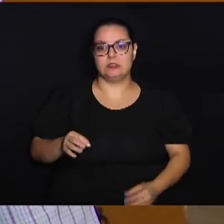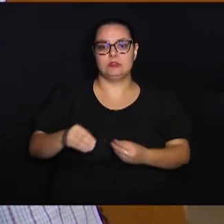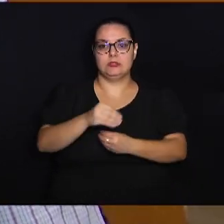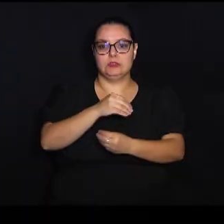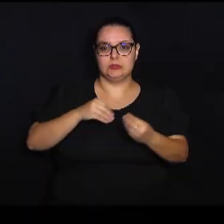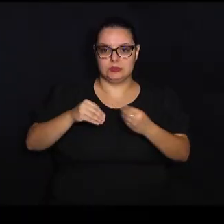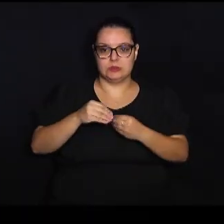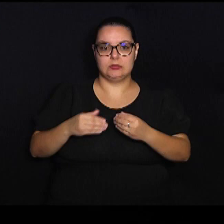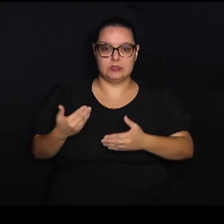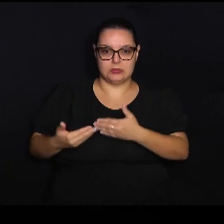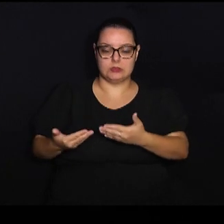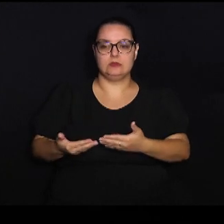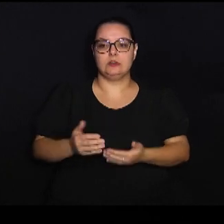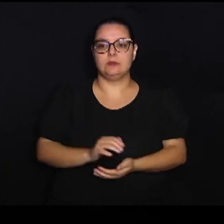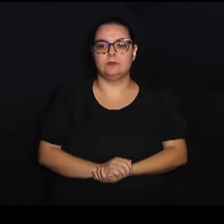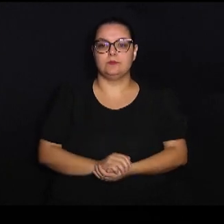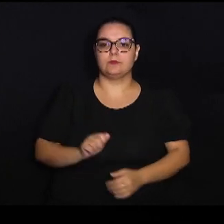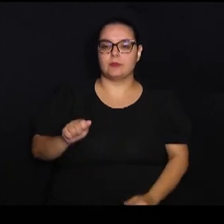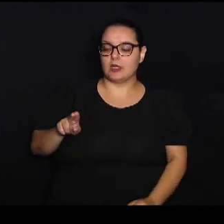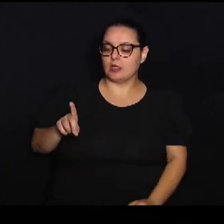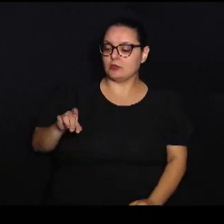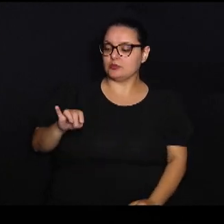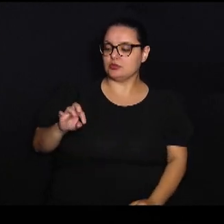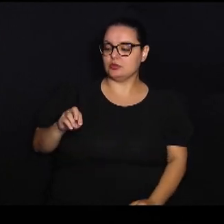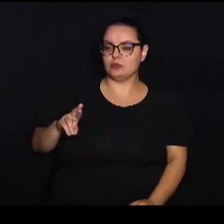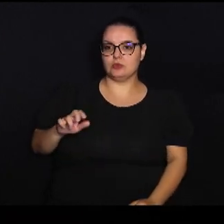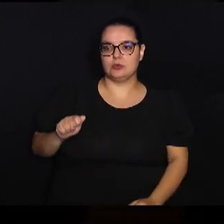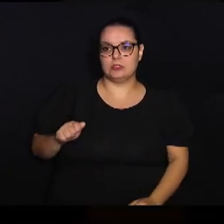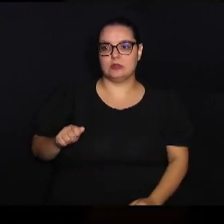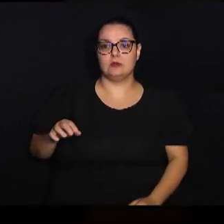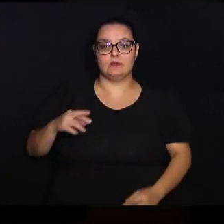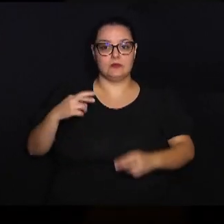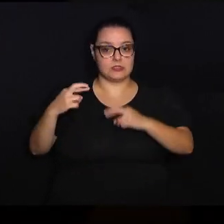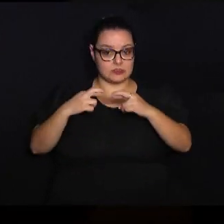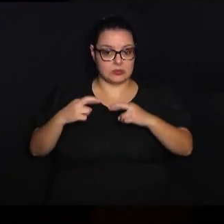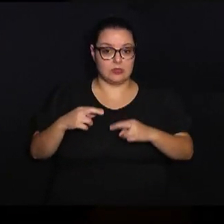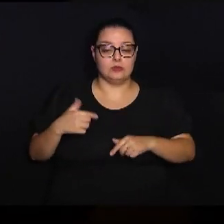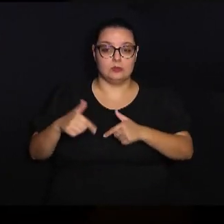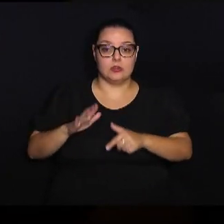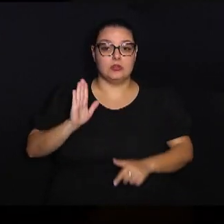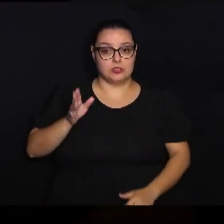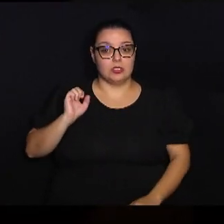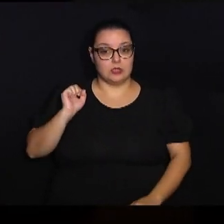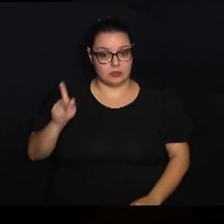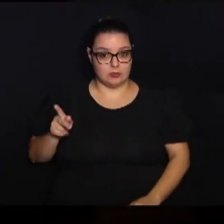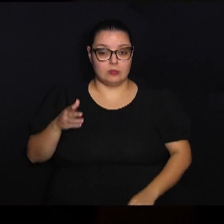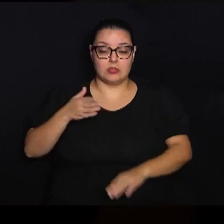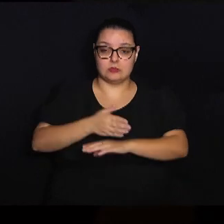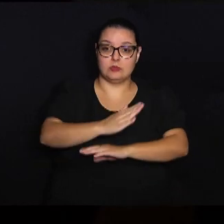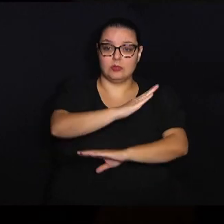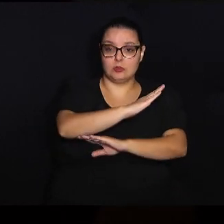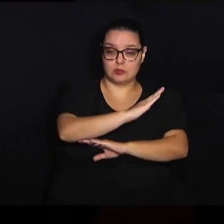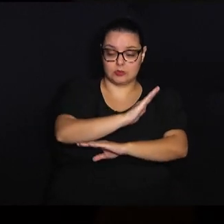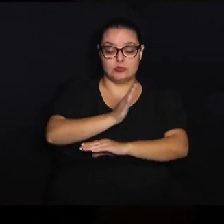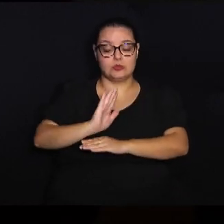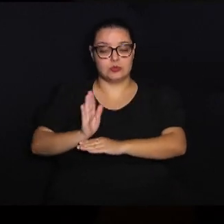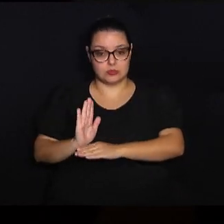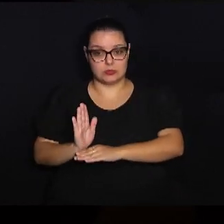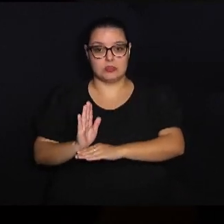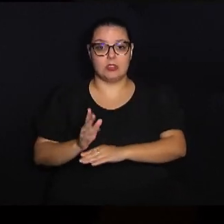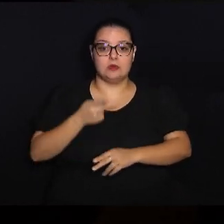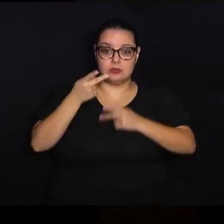Turismo nos bairros Jardim Marisa, Vila Padre Anchieta, Osiel e também Monte Cristo. Bom, hora de homenagem